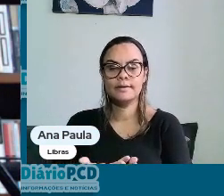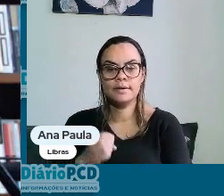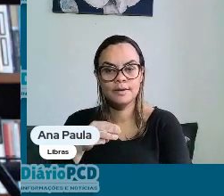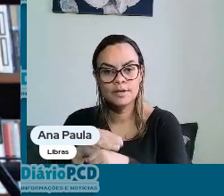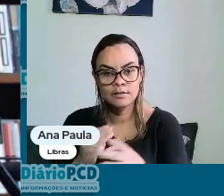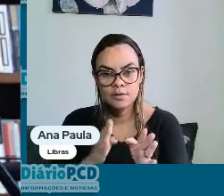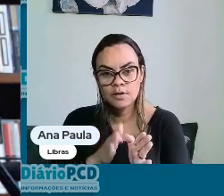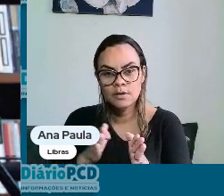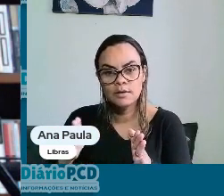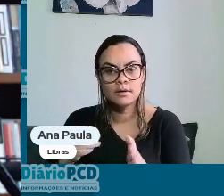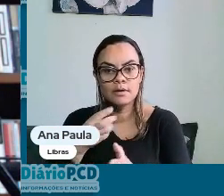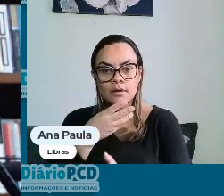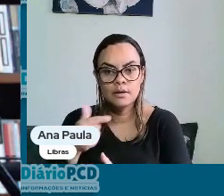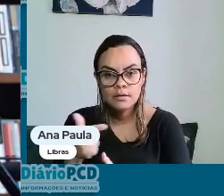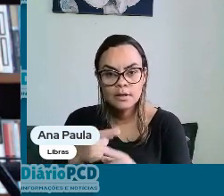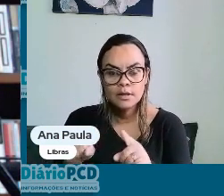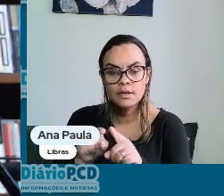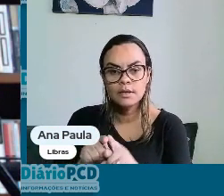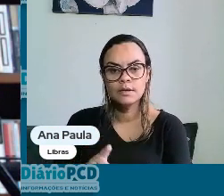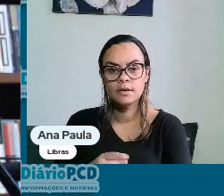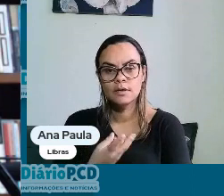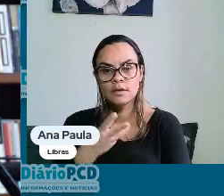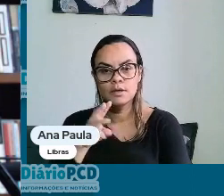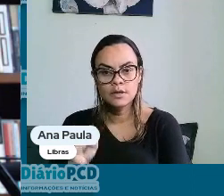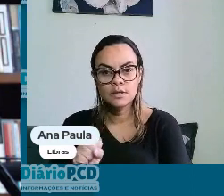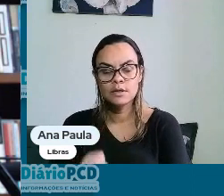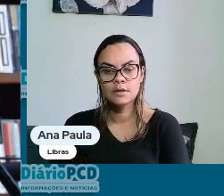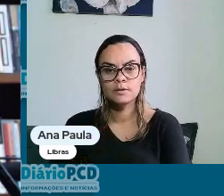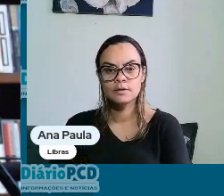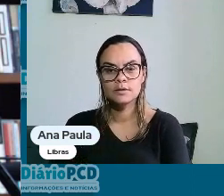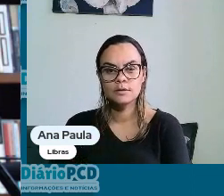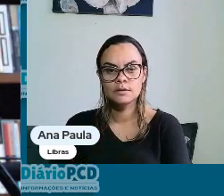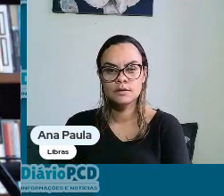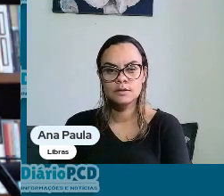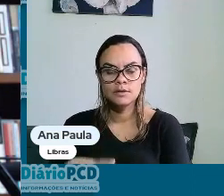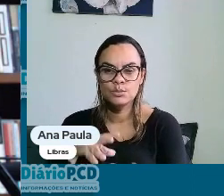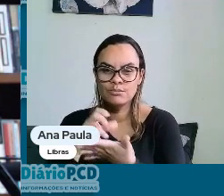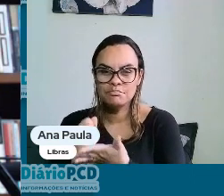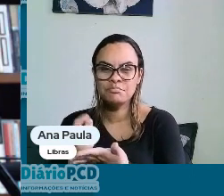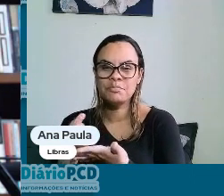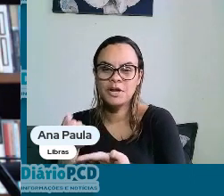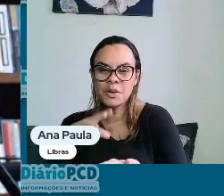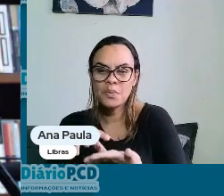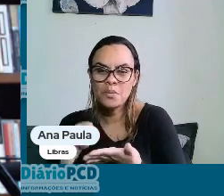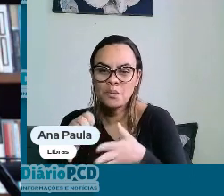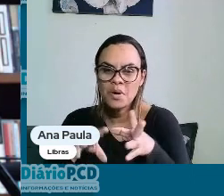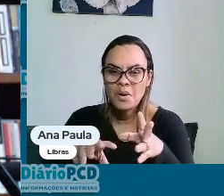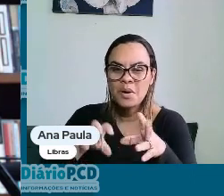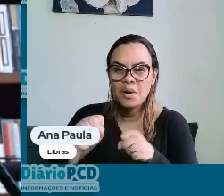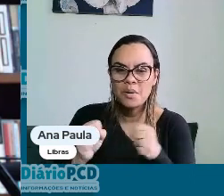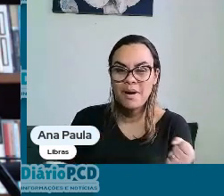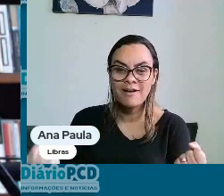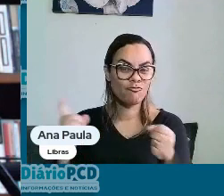para 37, já estamos indo para 38, consome o dinheiro público que não é retornado